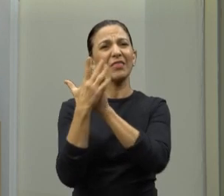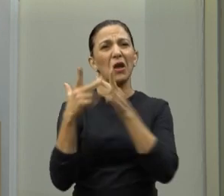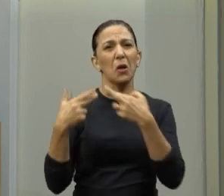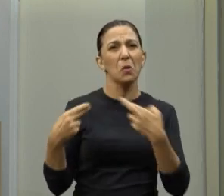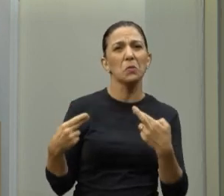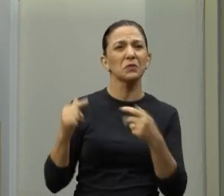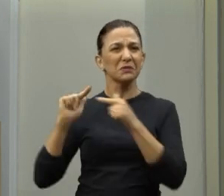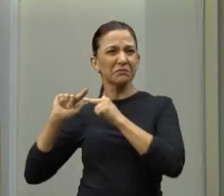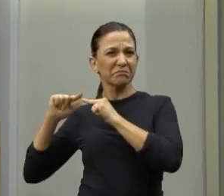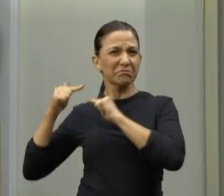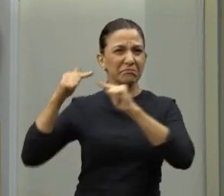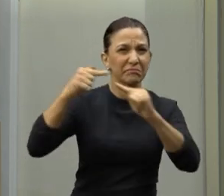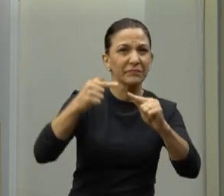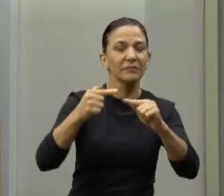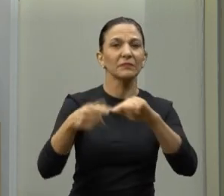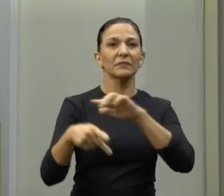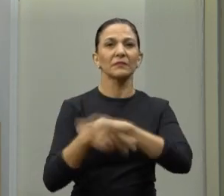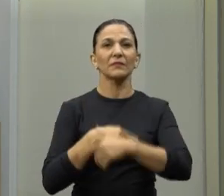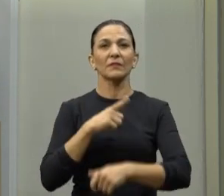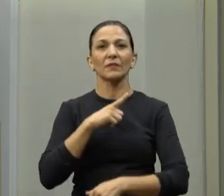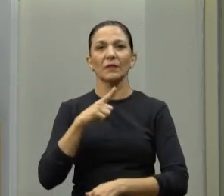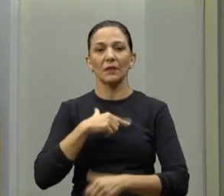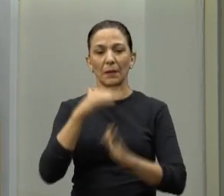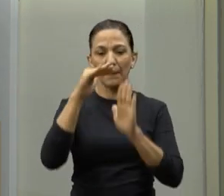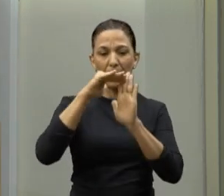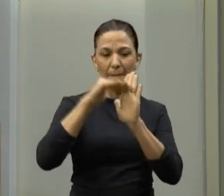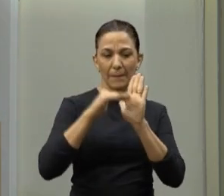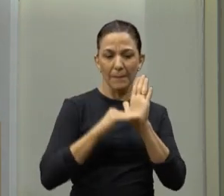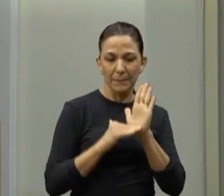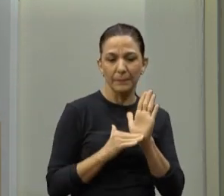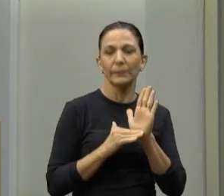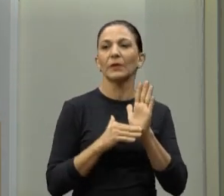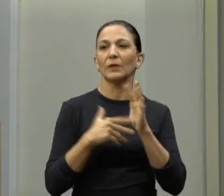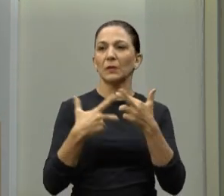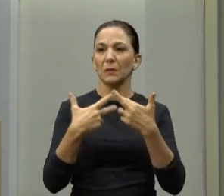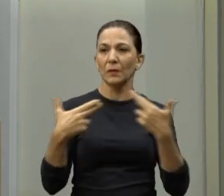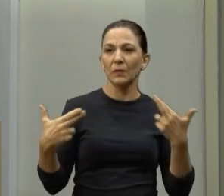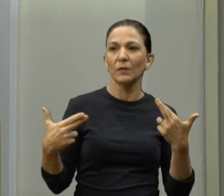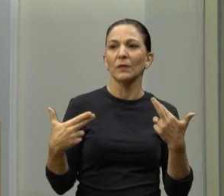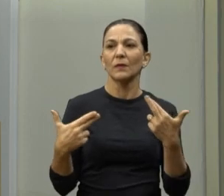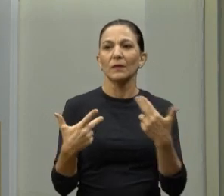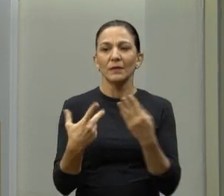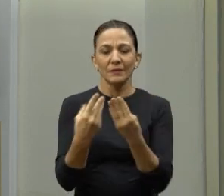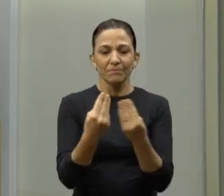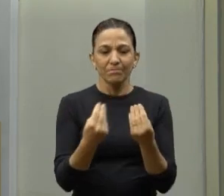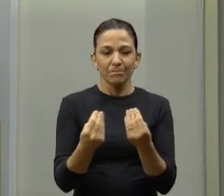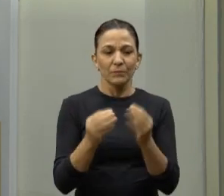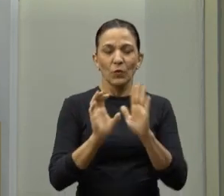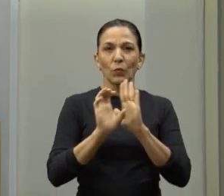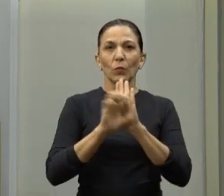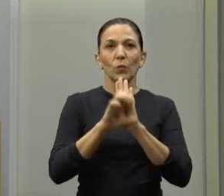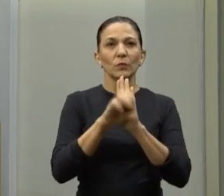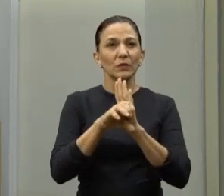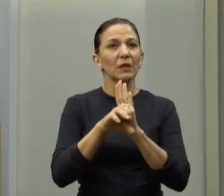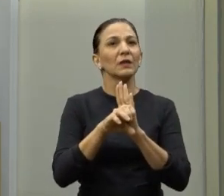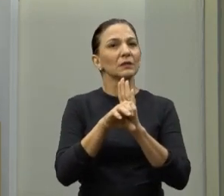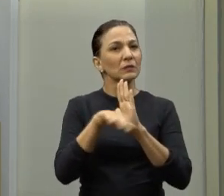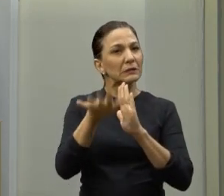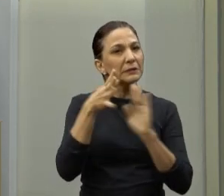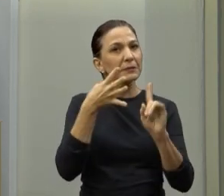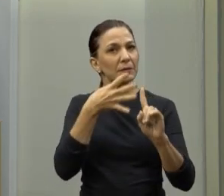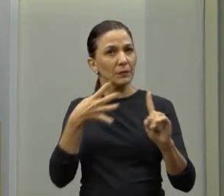conservadorismo e tantas pautas e tantas pessoas e tantas e tantos conceitos que tentam